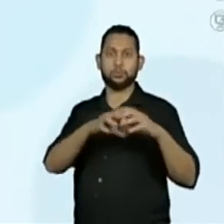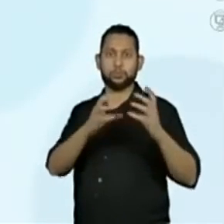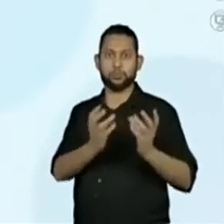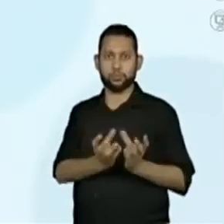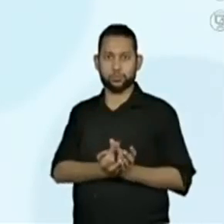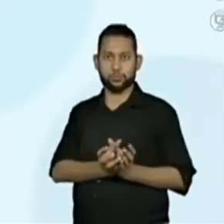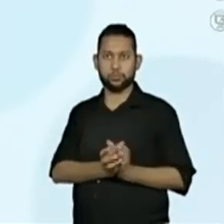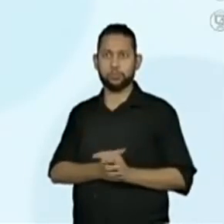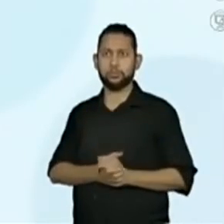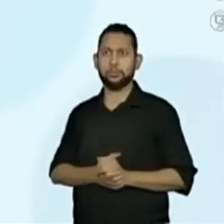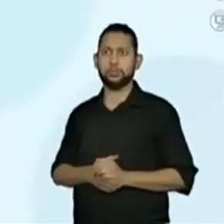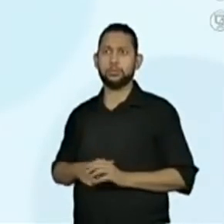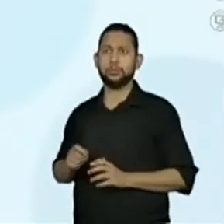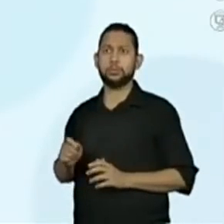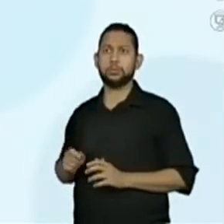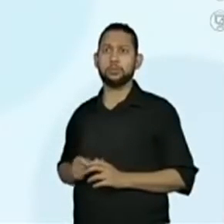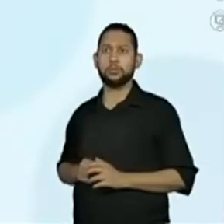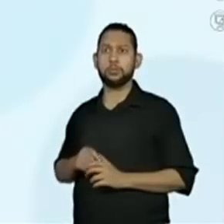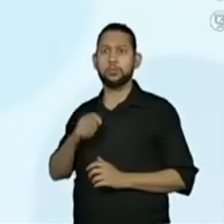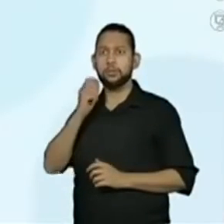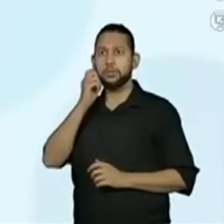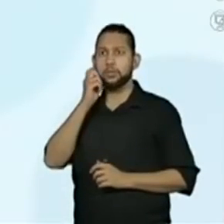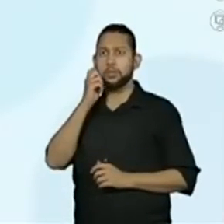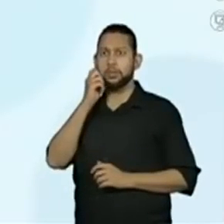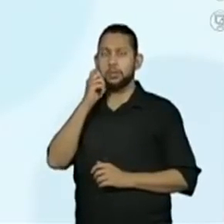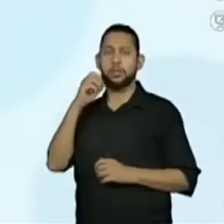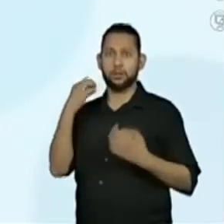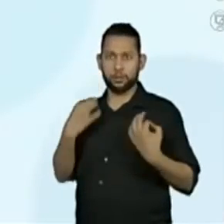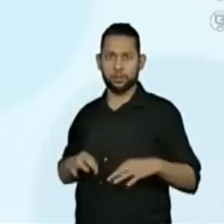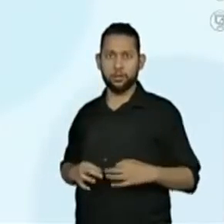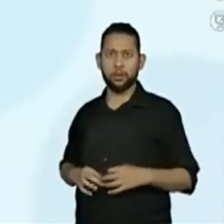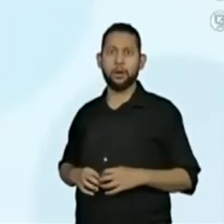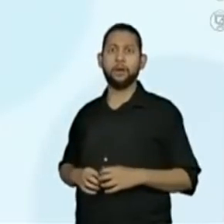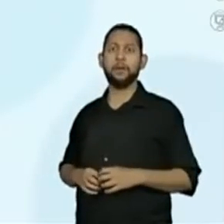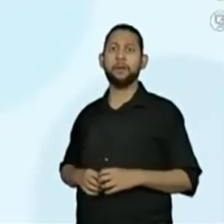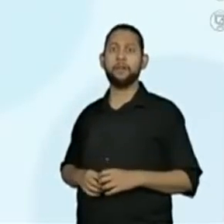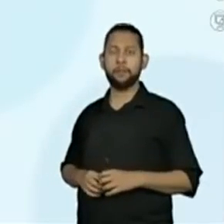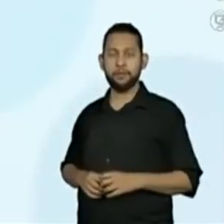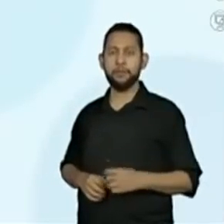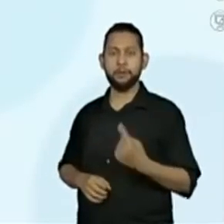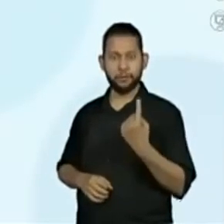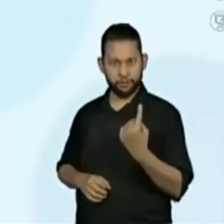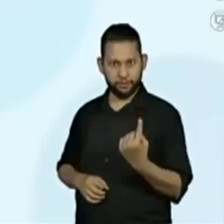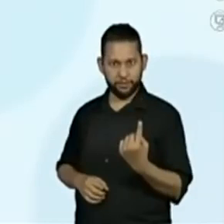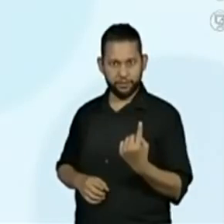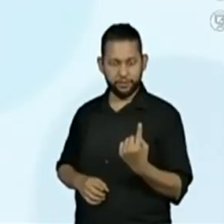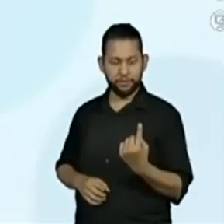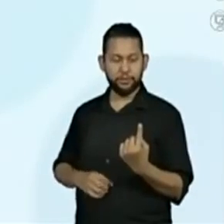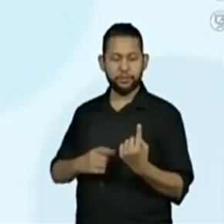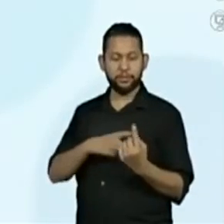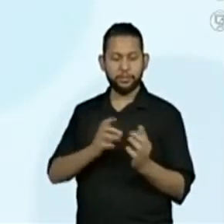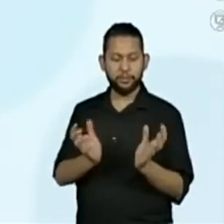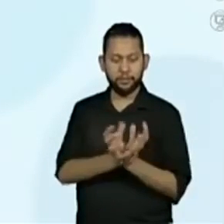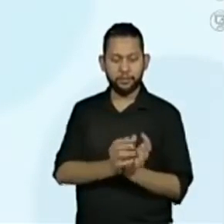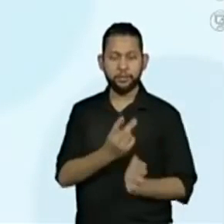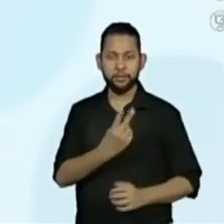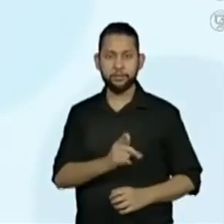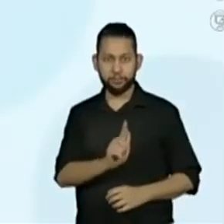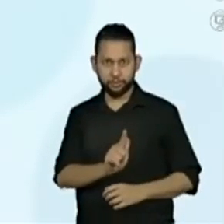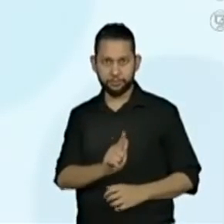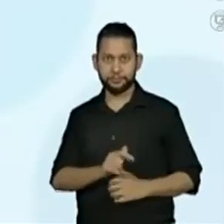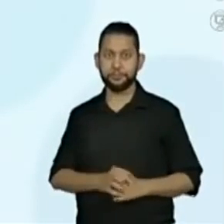Ah não desculpa gente Ah tá certo um pacote tem dois quilos